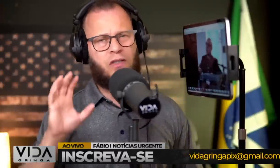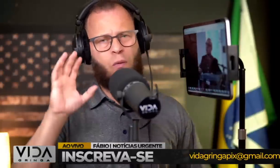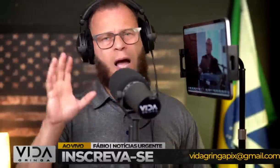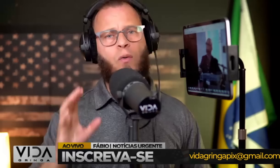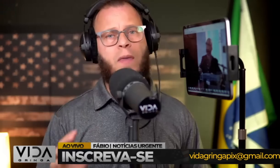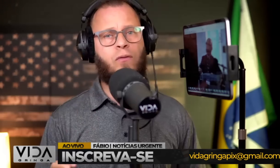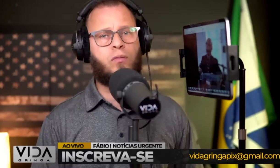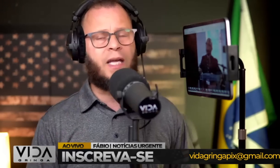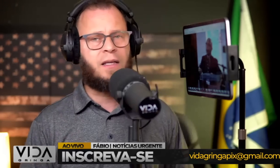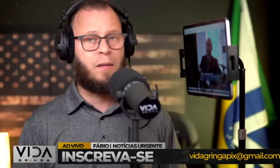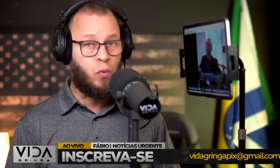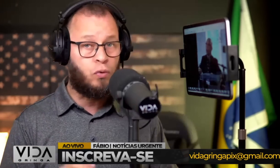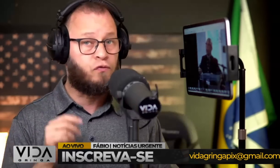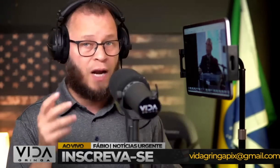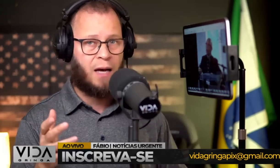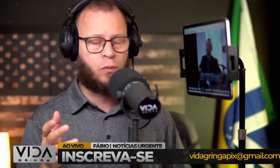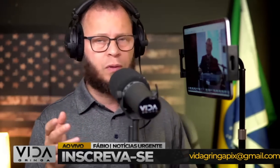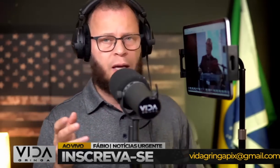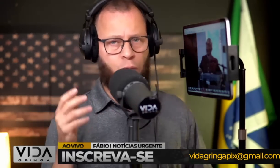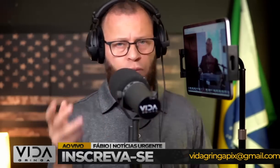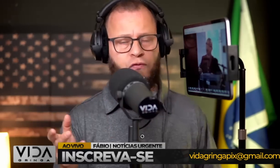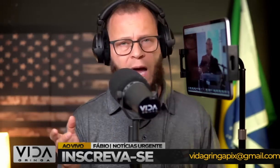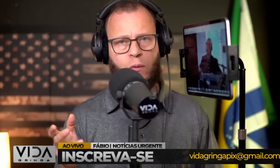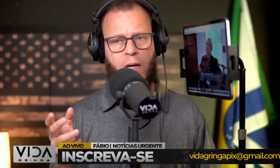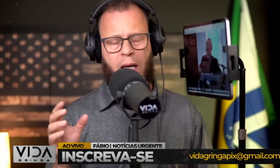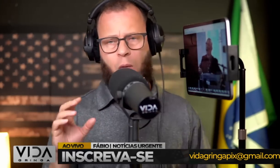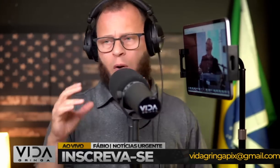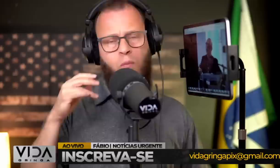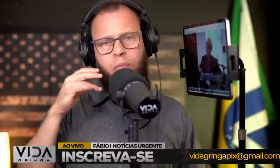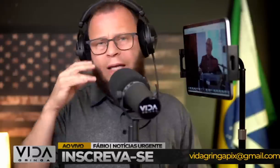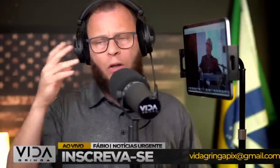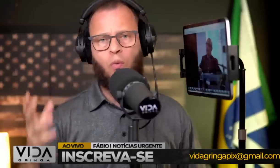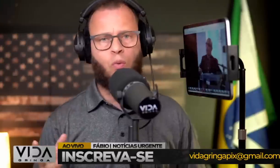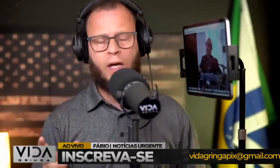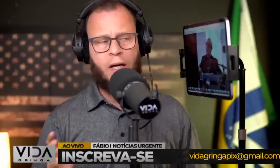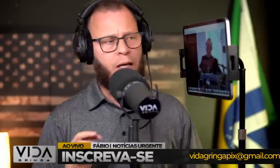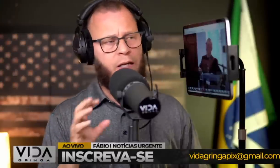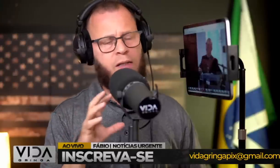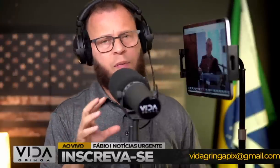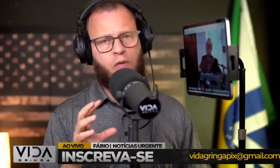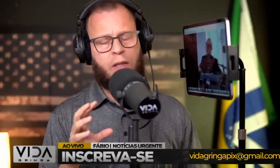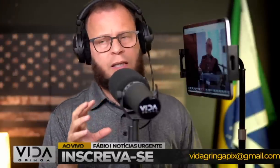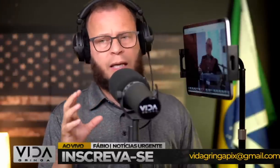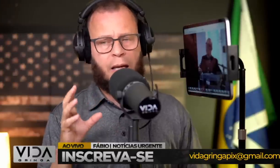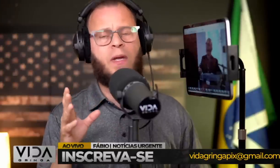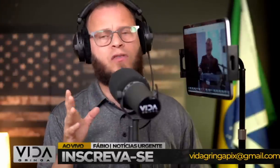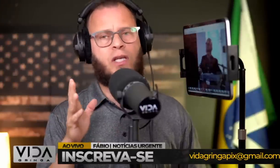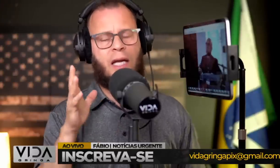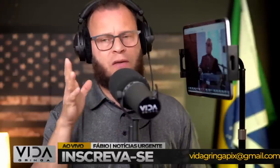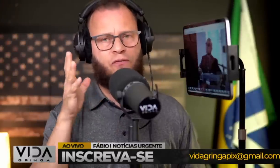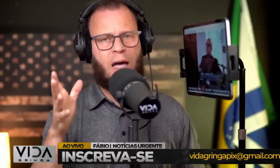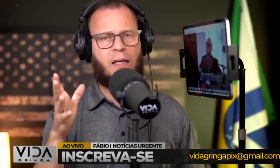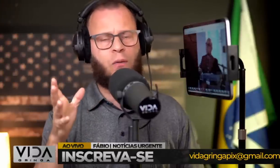ou seja o argumento deles é muito fraco é muito fraco é uma completa loucura e Esse bispo aquele realmente